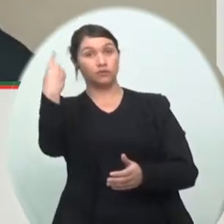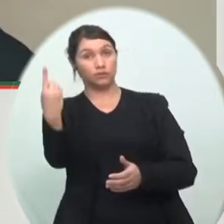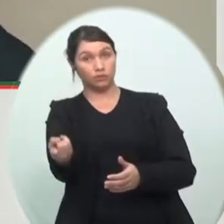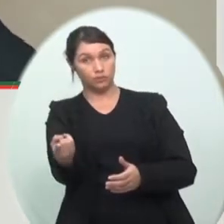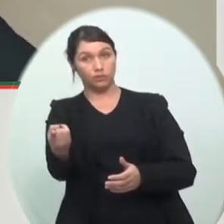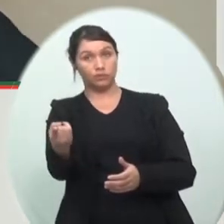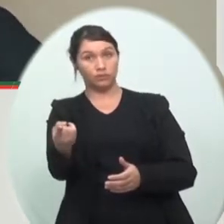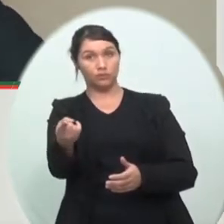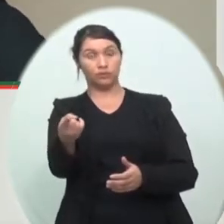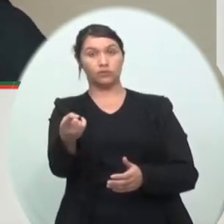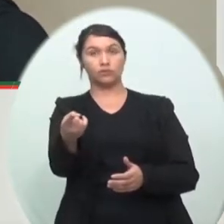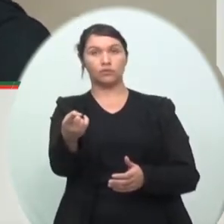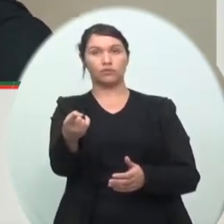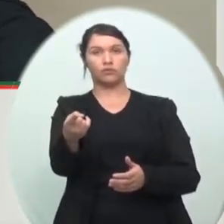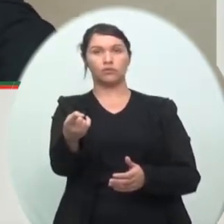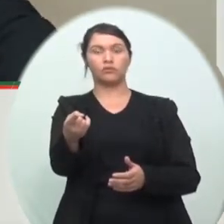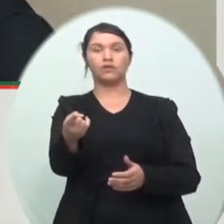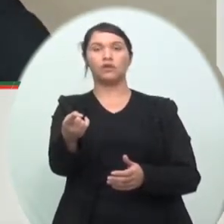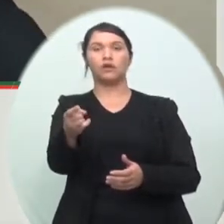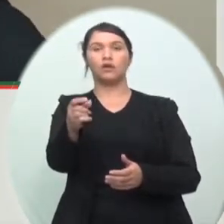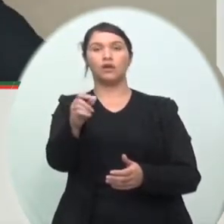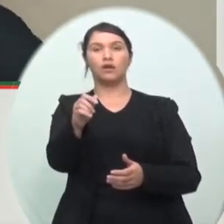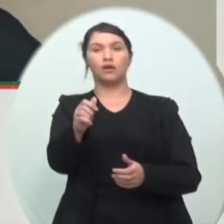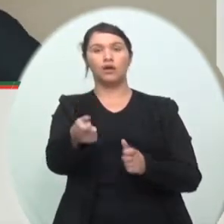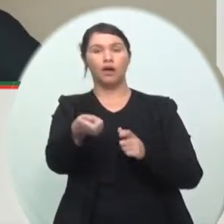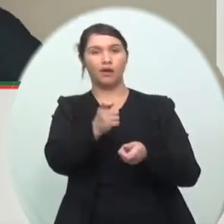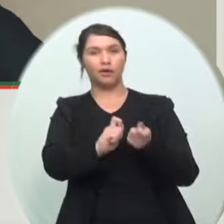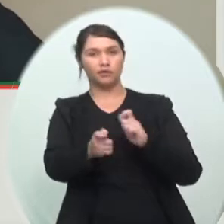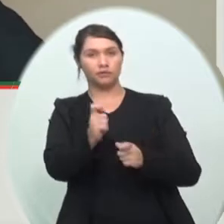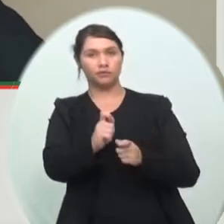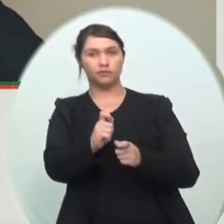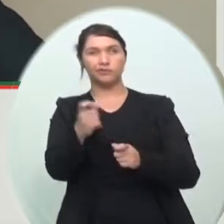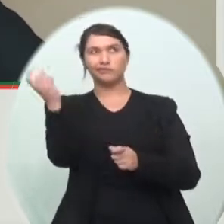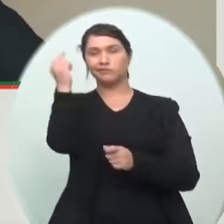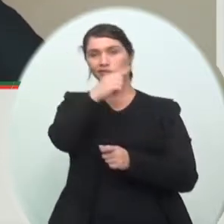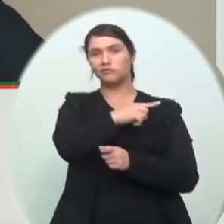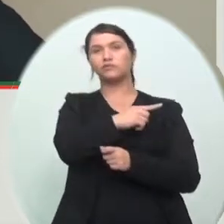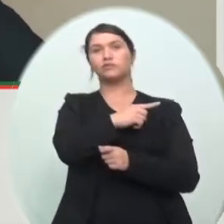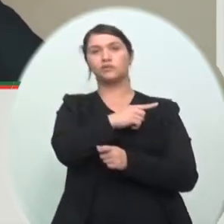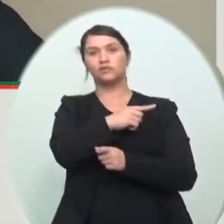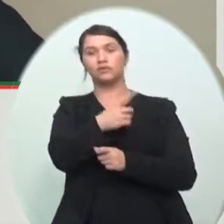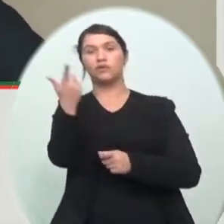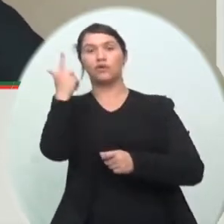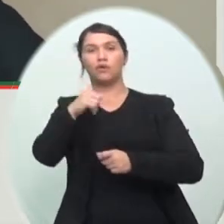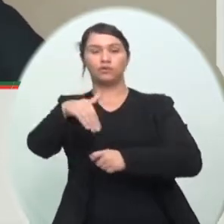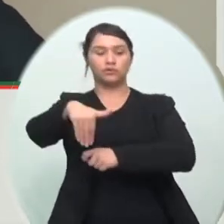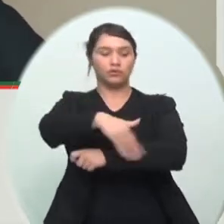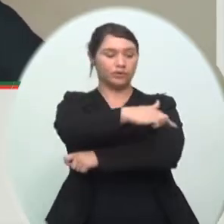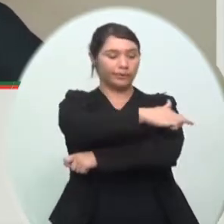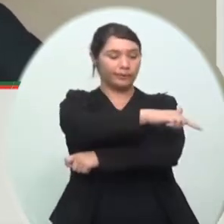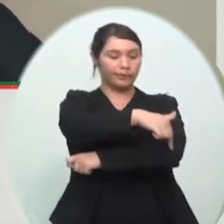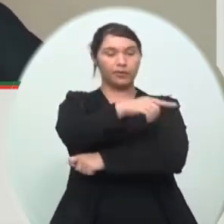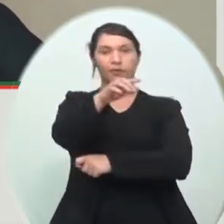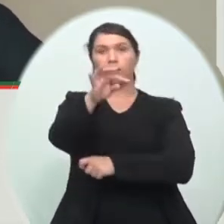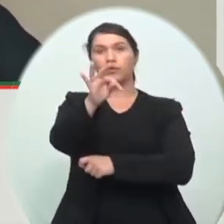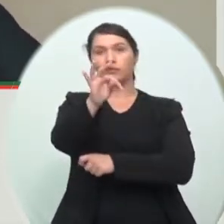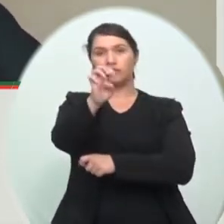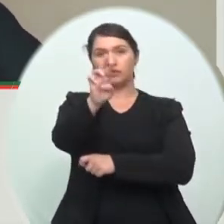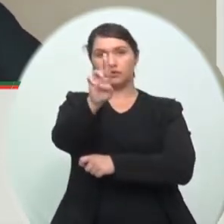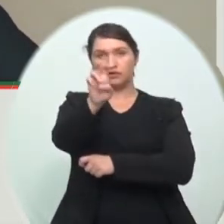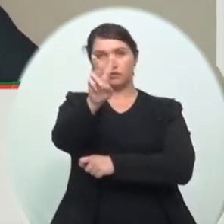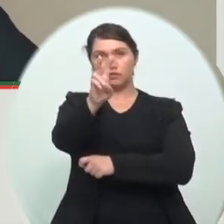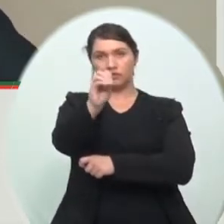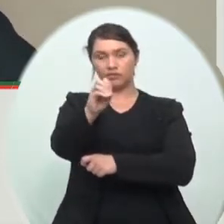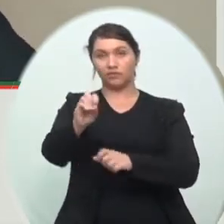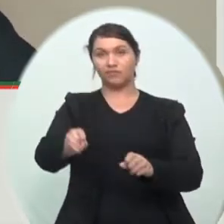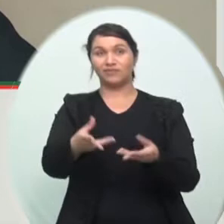trevo alemão na Avenida Universitária que entra para a Avenida Montenegro. Pois bem, A preocupação agora dos moradores é que a